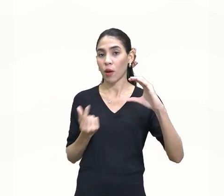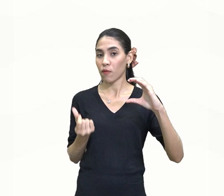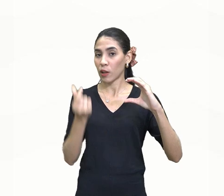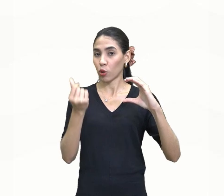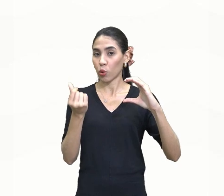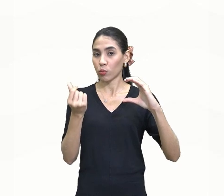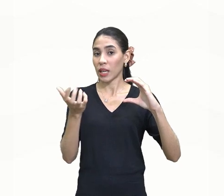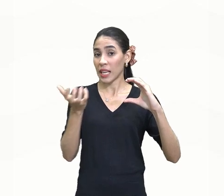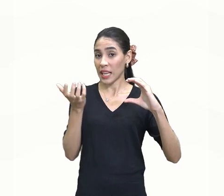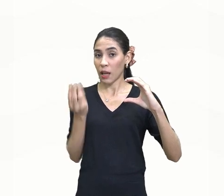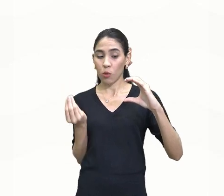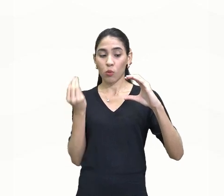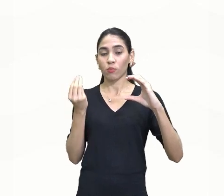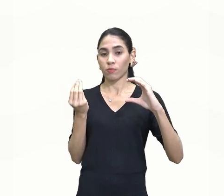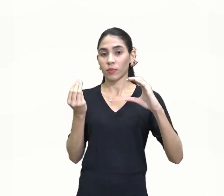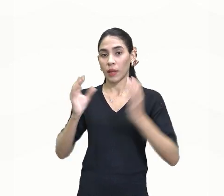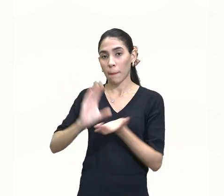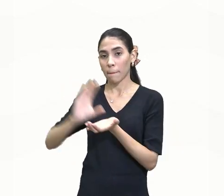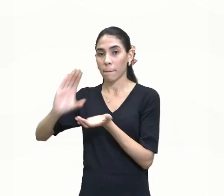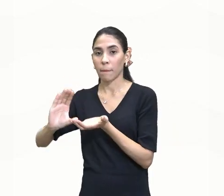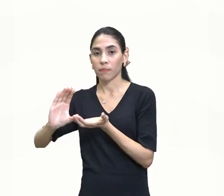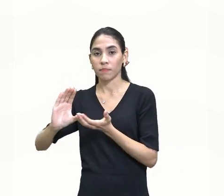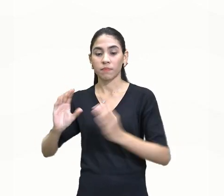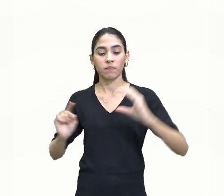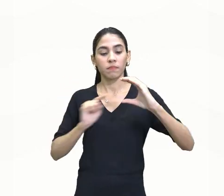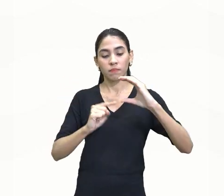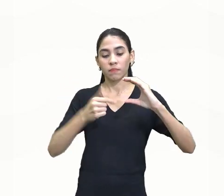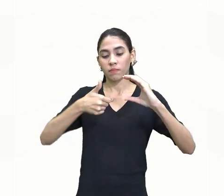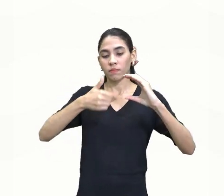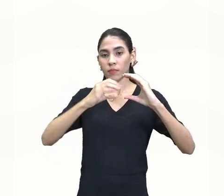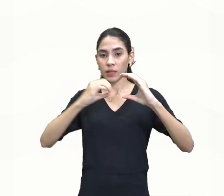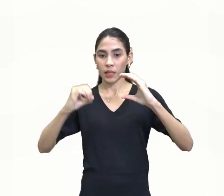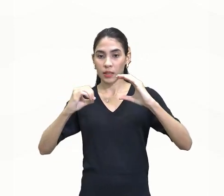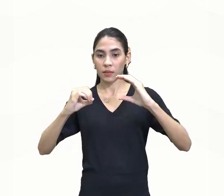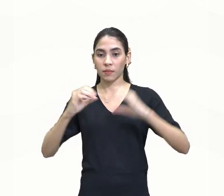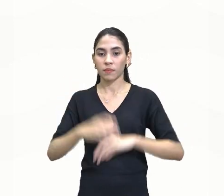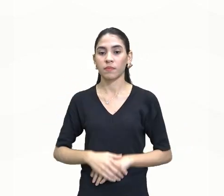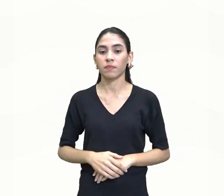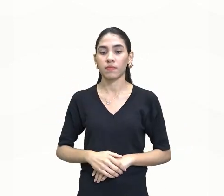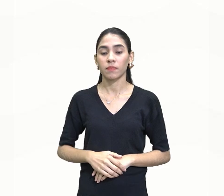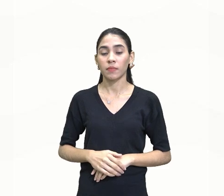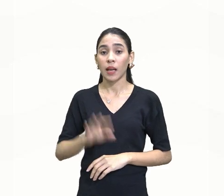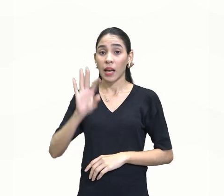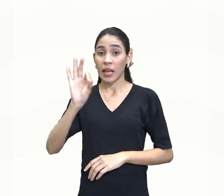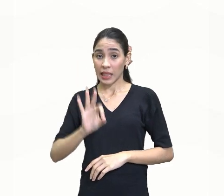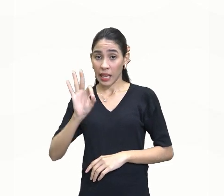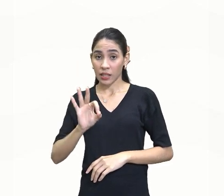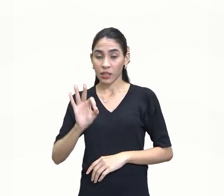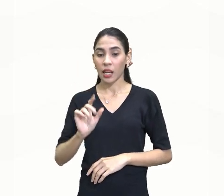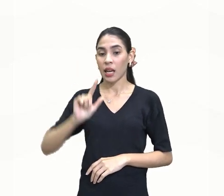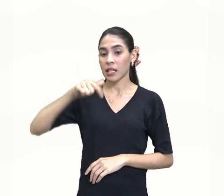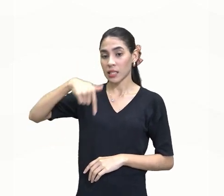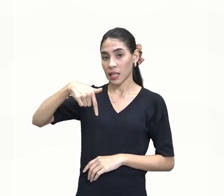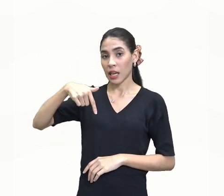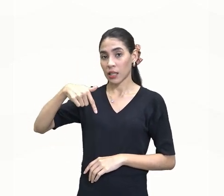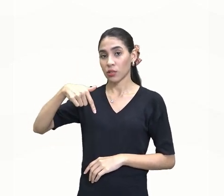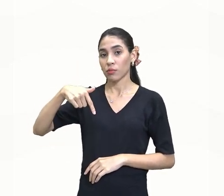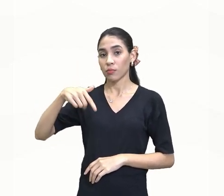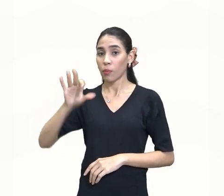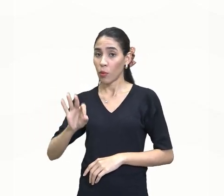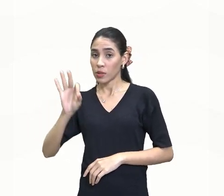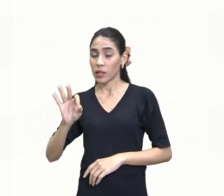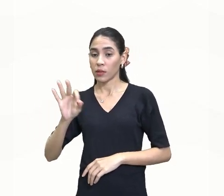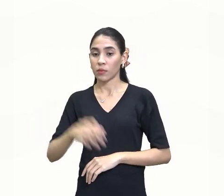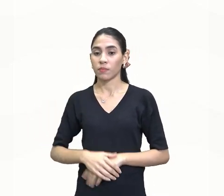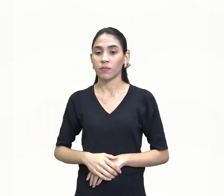100. No lugar aí da taxa, 7% ao ano, nós sabemos que é 7 sobre